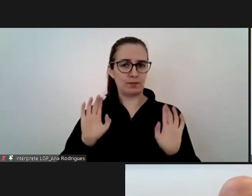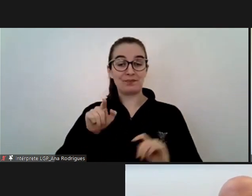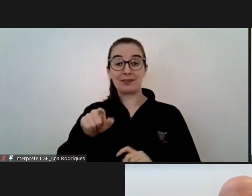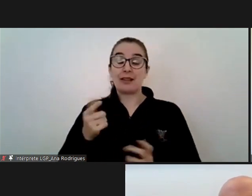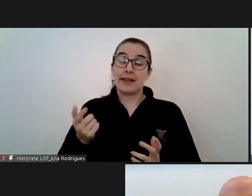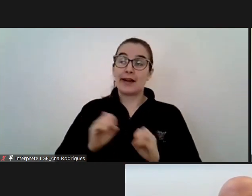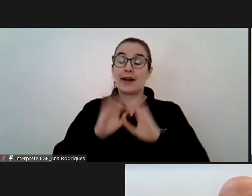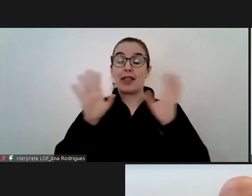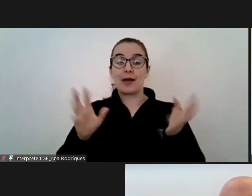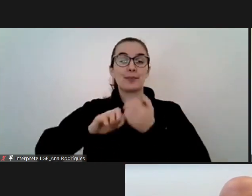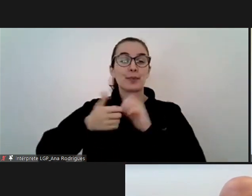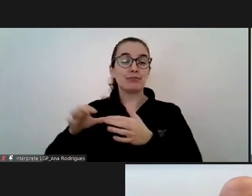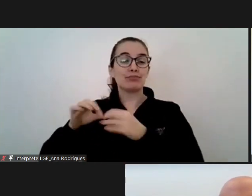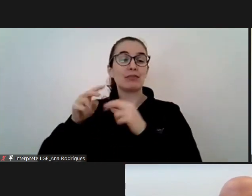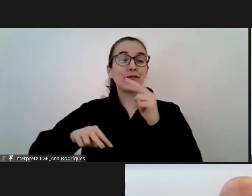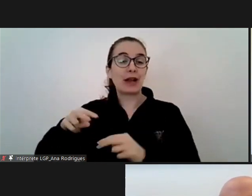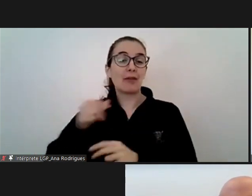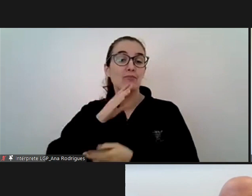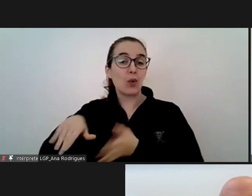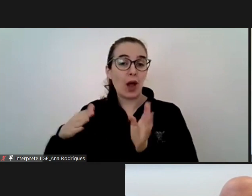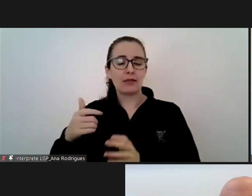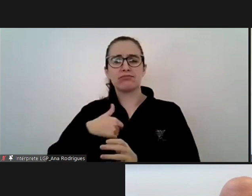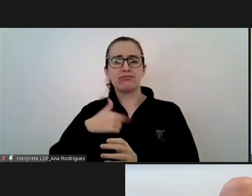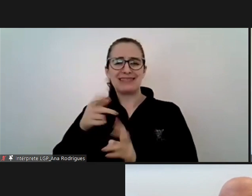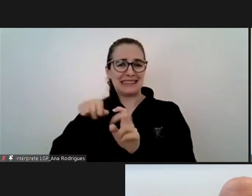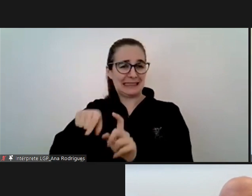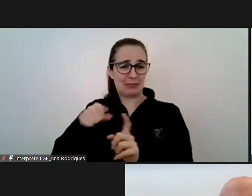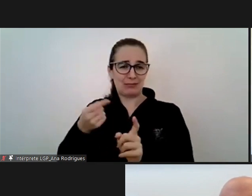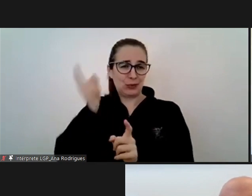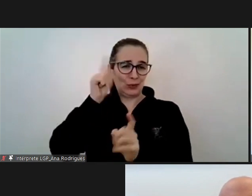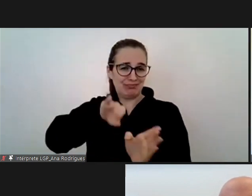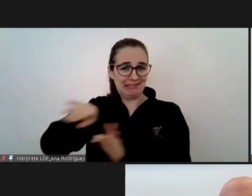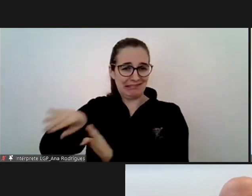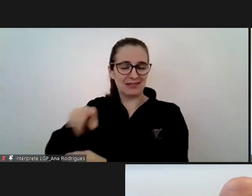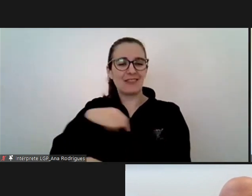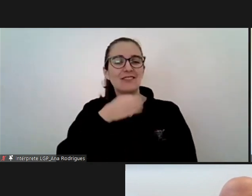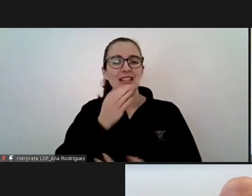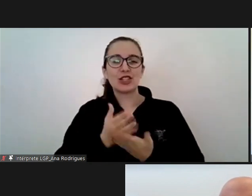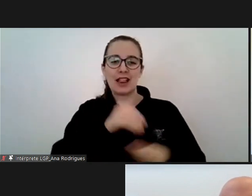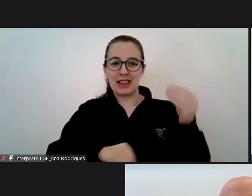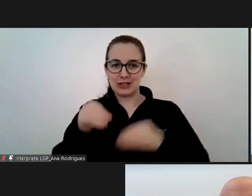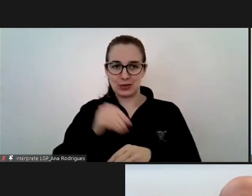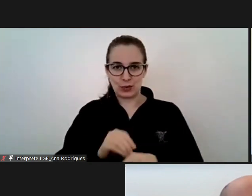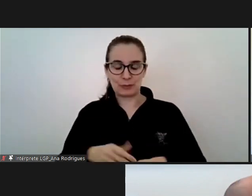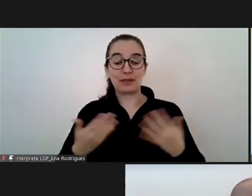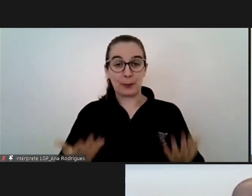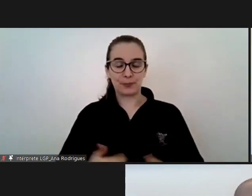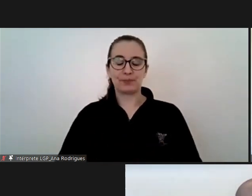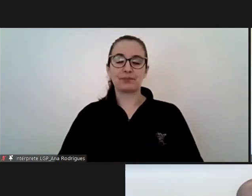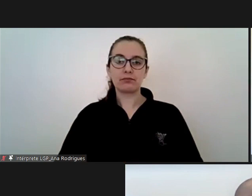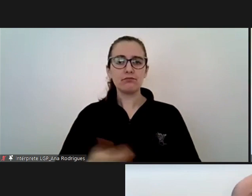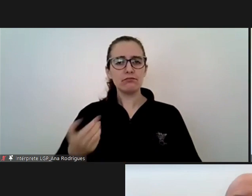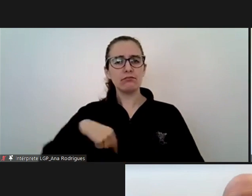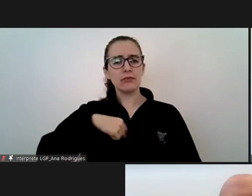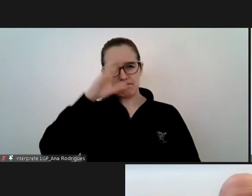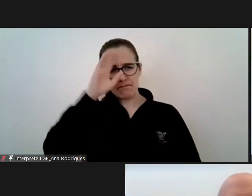residência fiscal. Felizmente, o nosso debate não é sobre questões fiscais, é sobre questões eleitorais. Ora bem, o que é que nós sabemos?